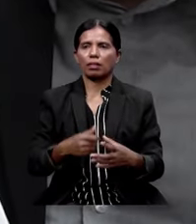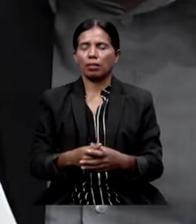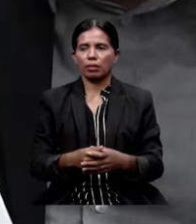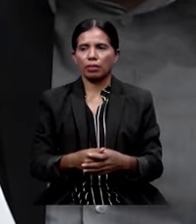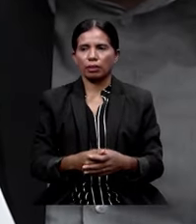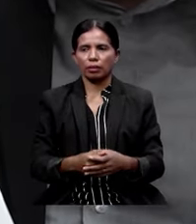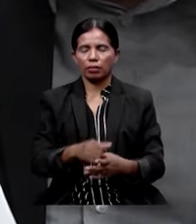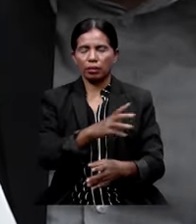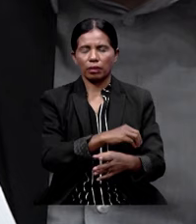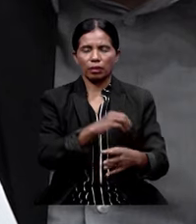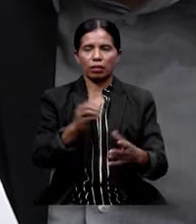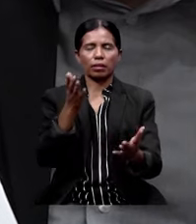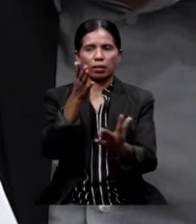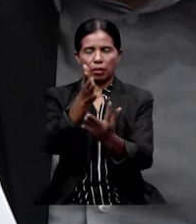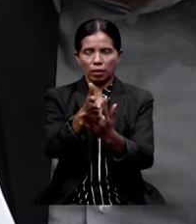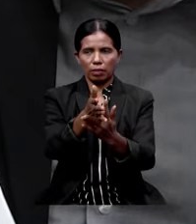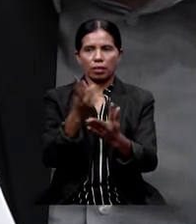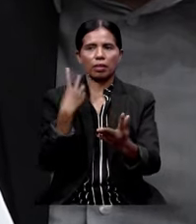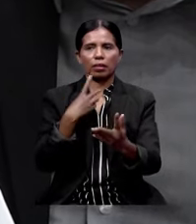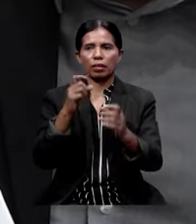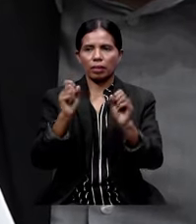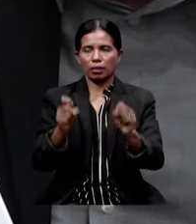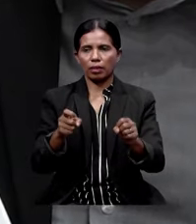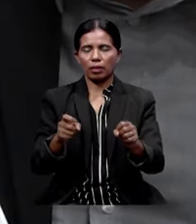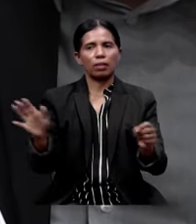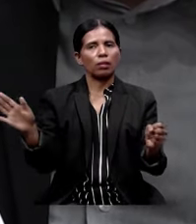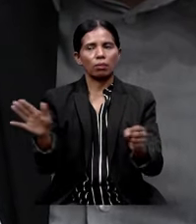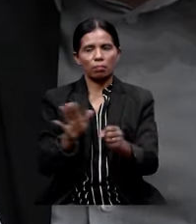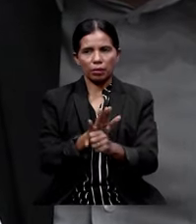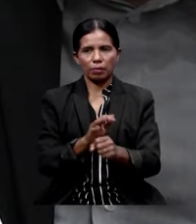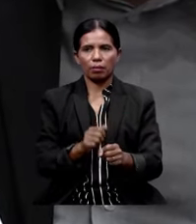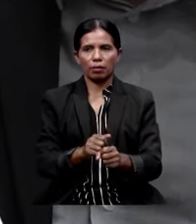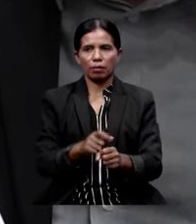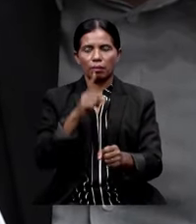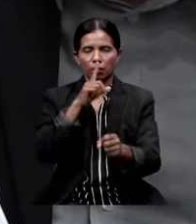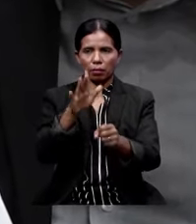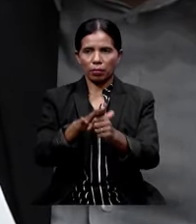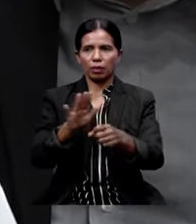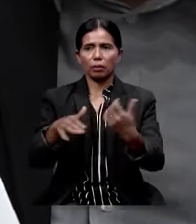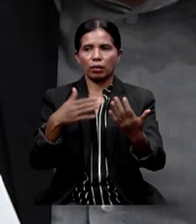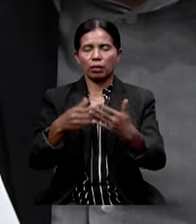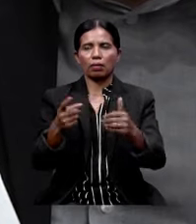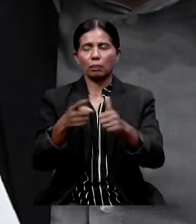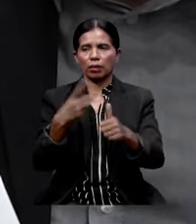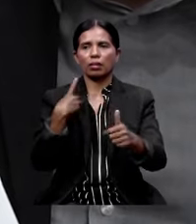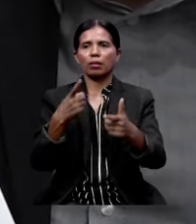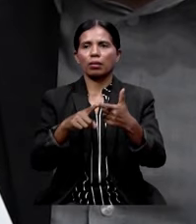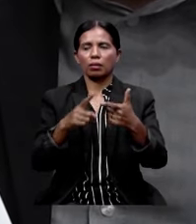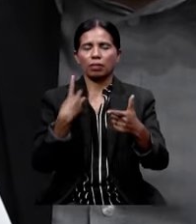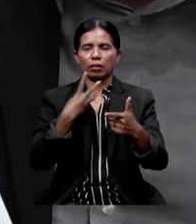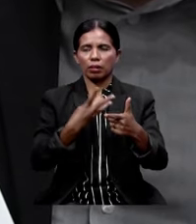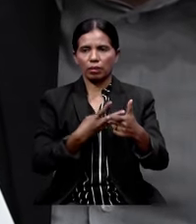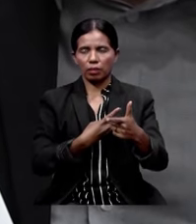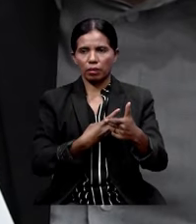pós adesão ne ita tem que completa compromisso ser mesmo aqui. Na primeira fase, depois de itinia,